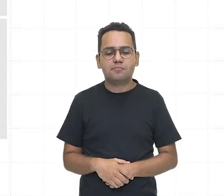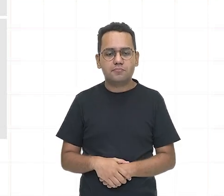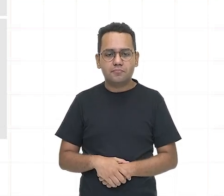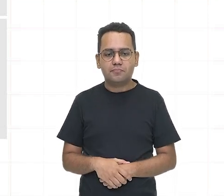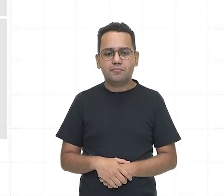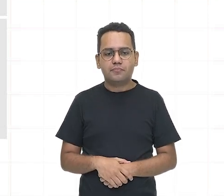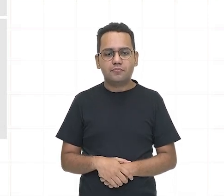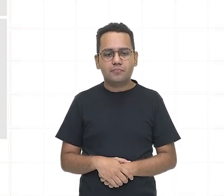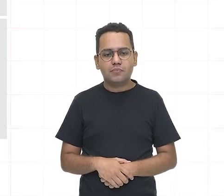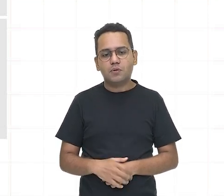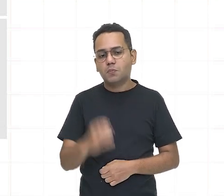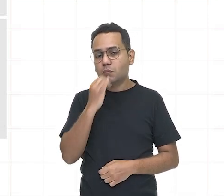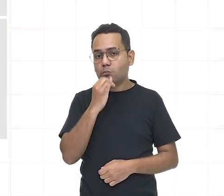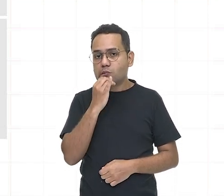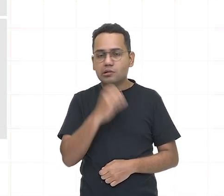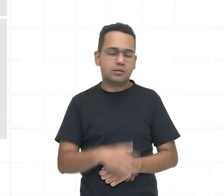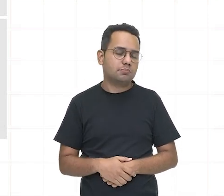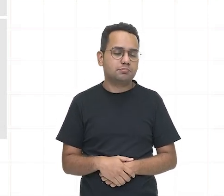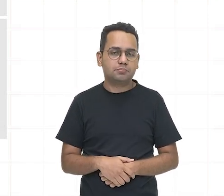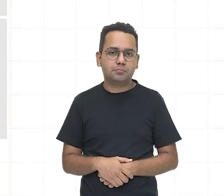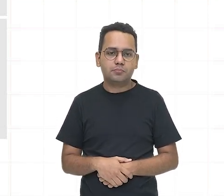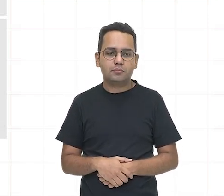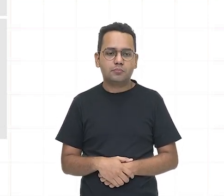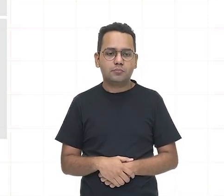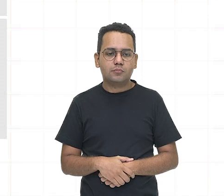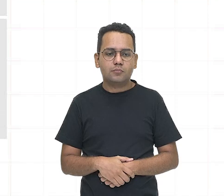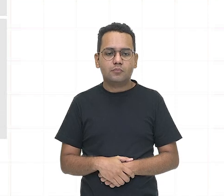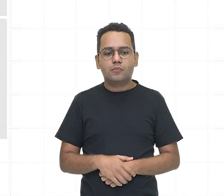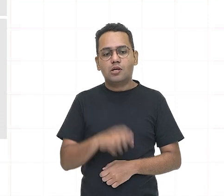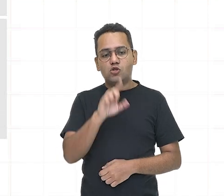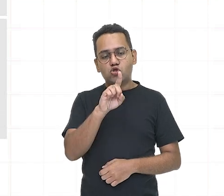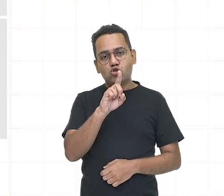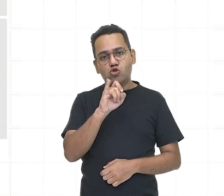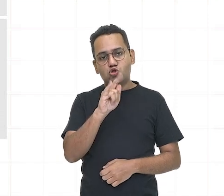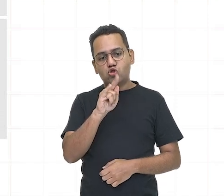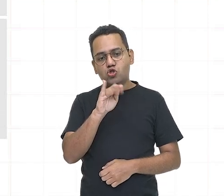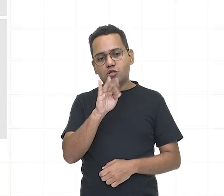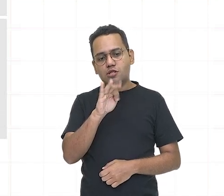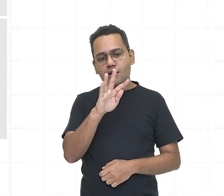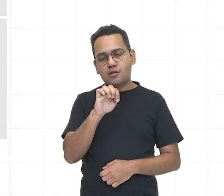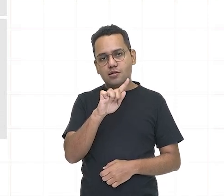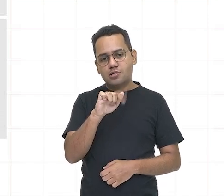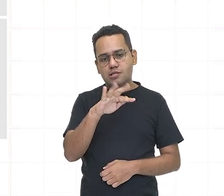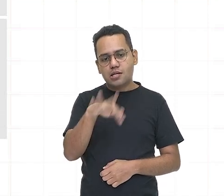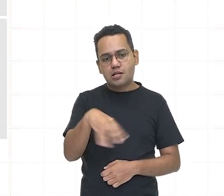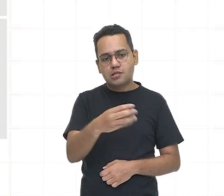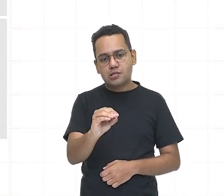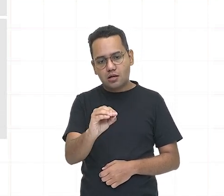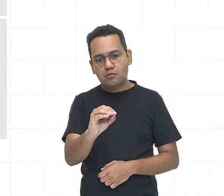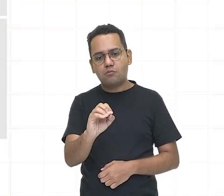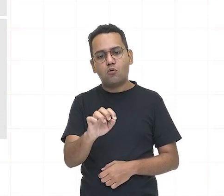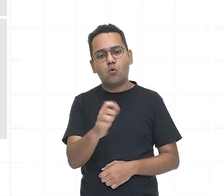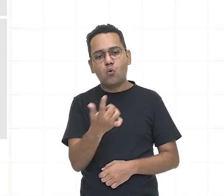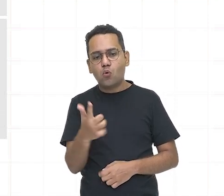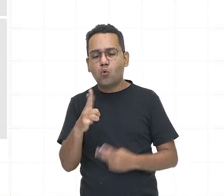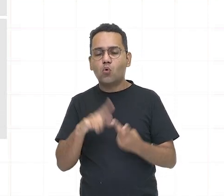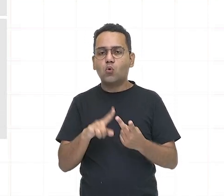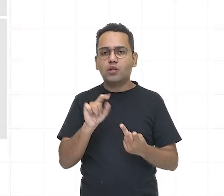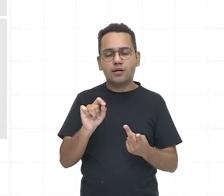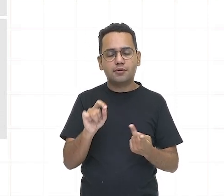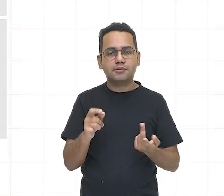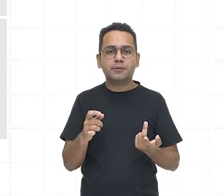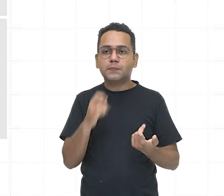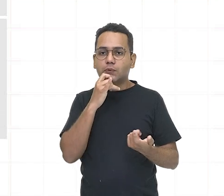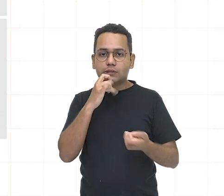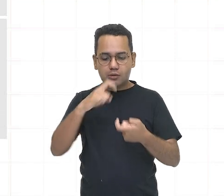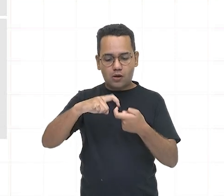a digitalização, a automação, hoje em dia, né, as indústrias têm esse preparo aí para